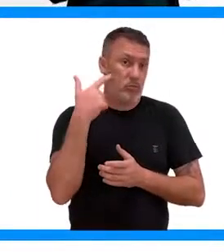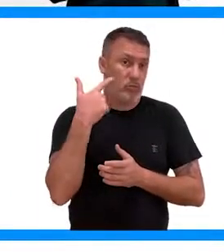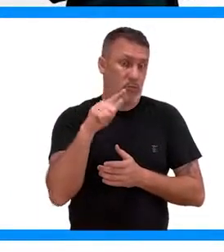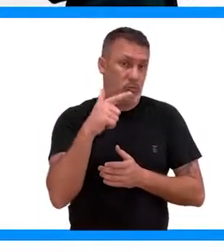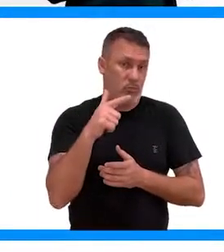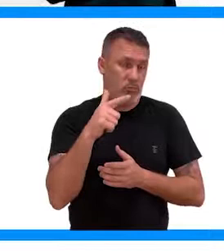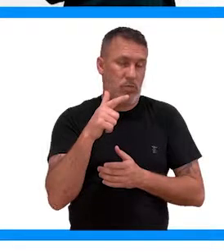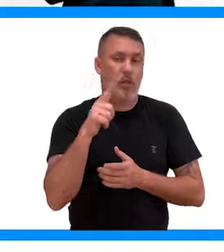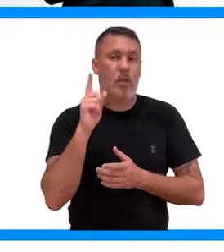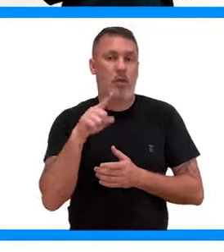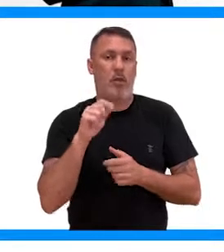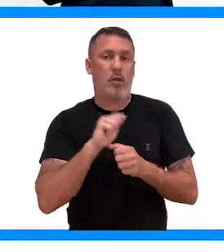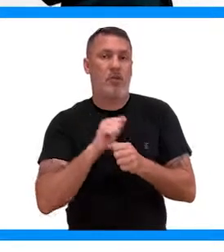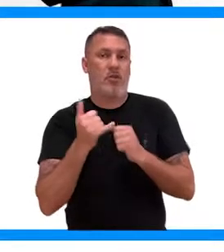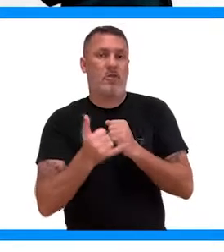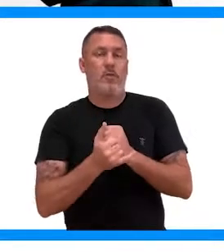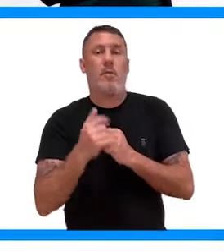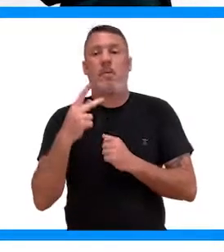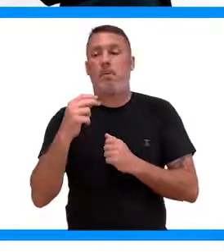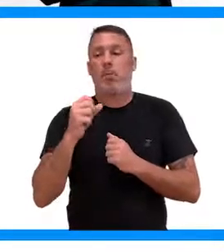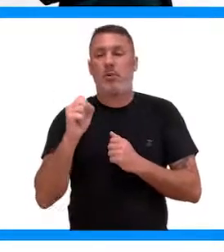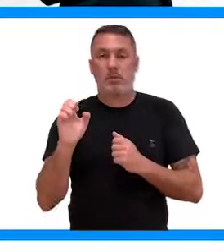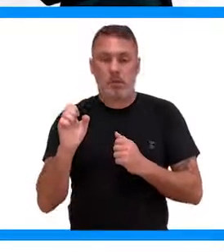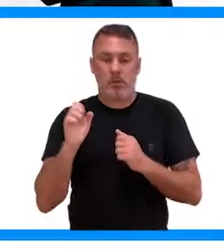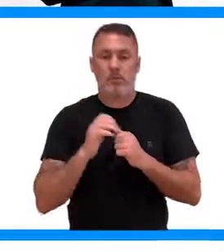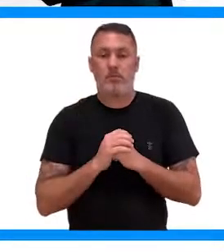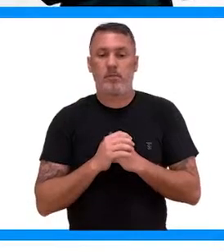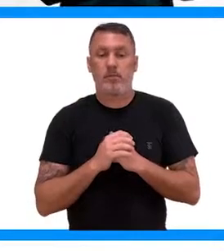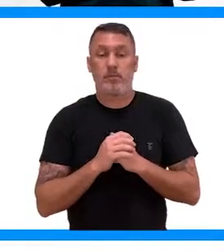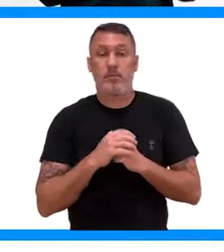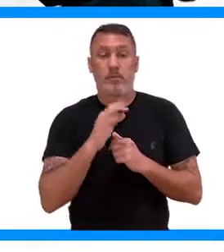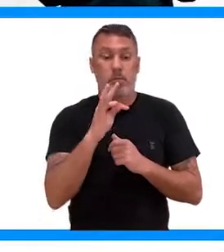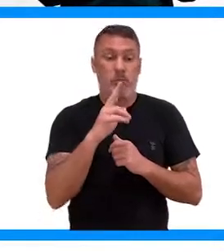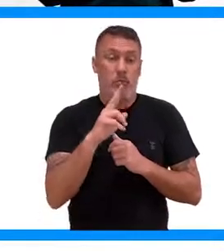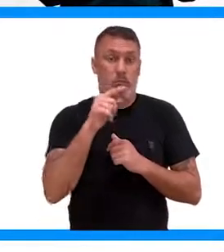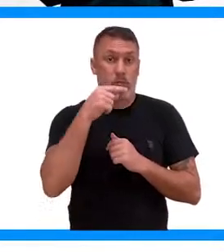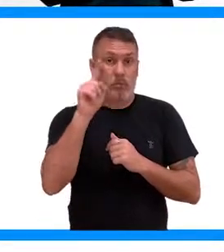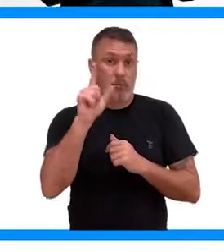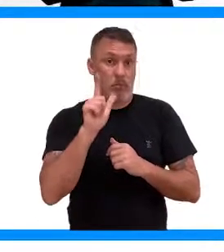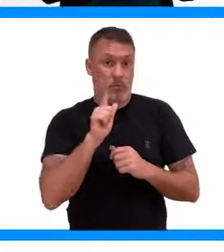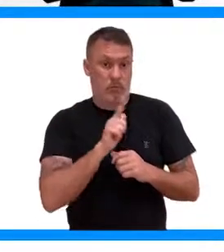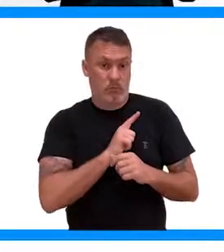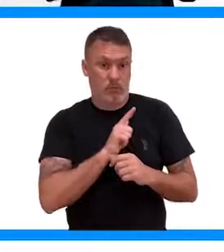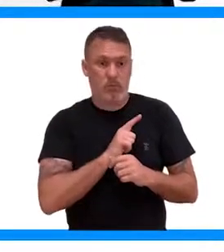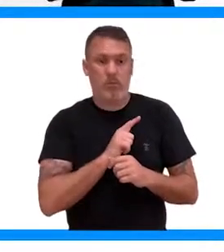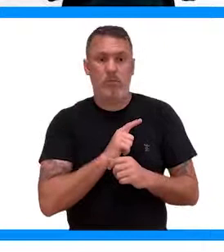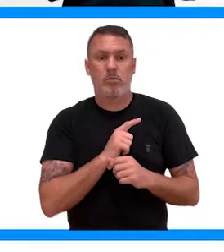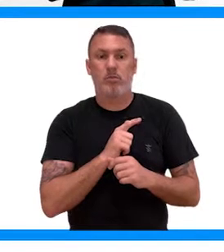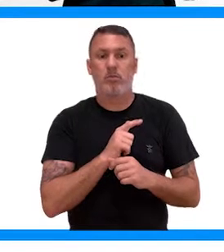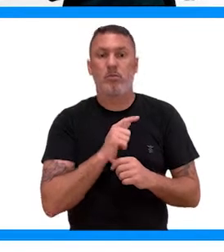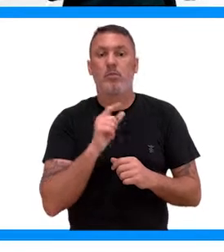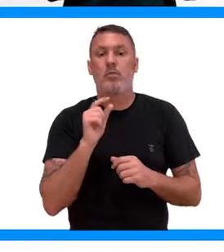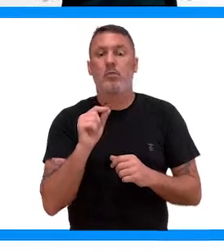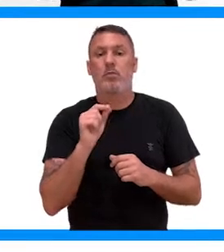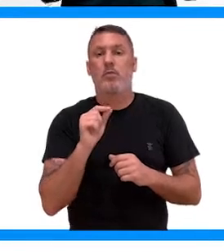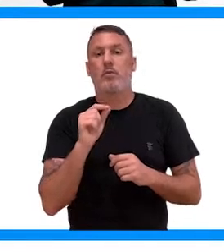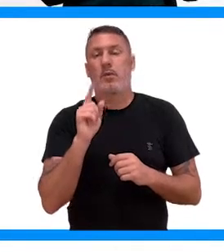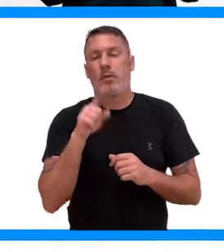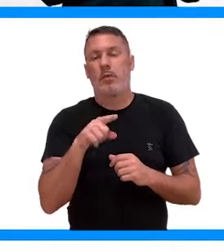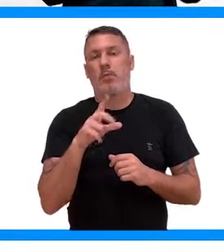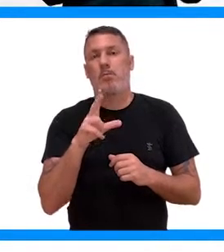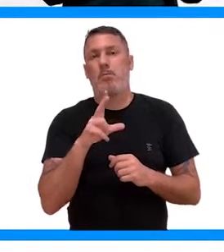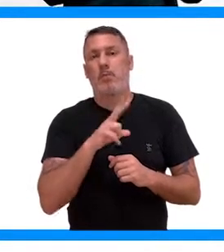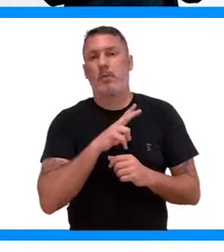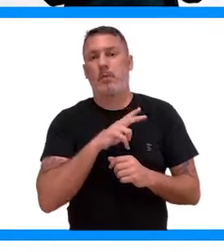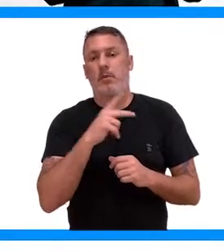possessivo. Então, tu sem acento, adjetivo possessivo. Teu, tua. E tu com acento. E tu com